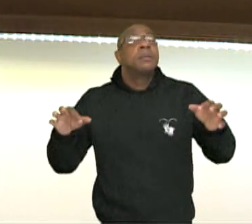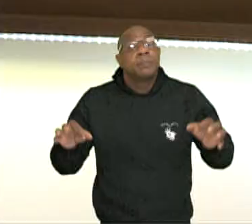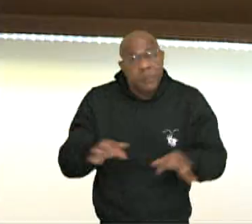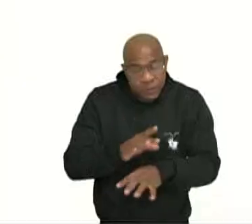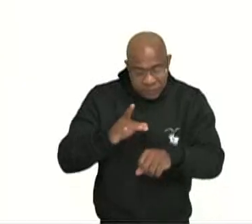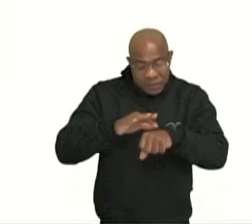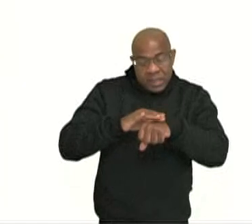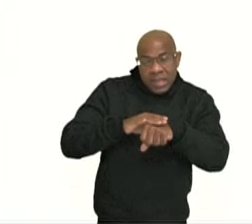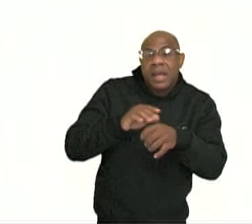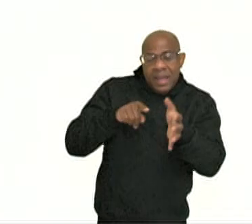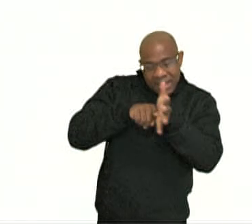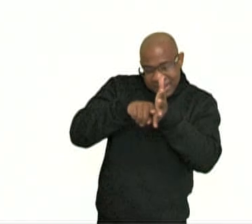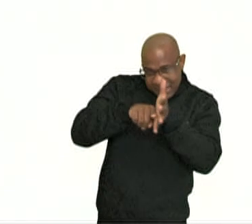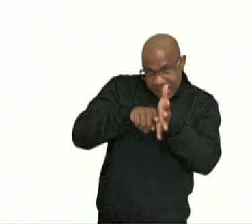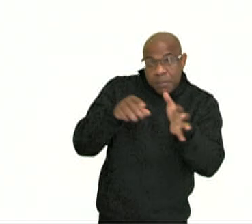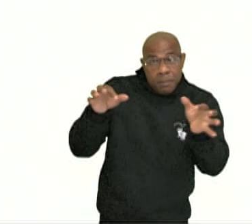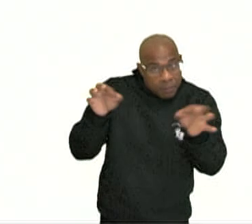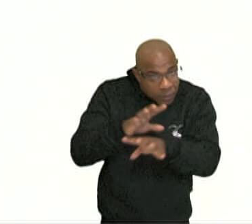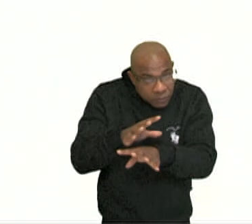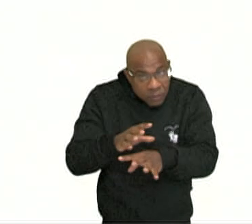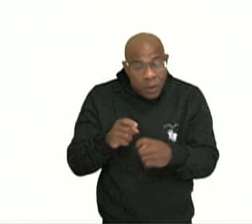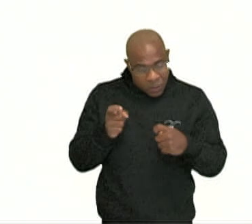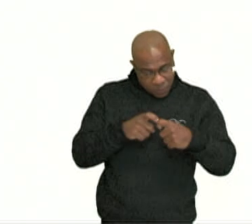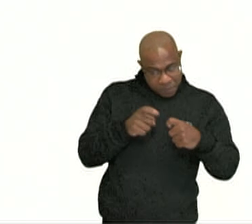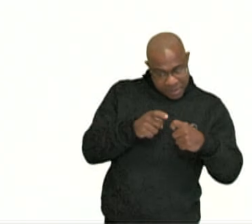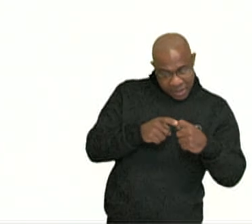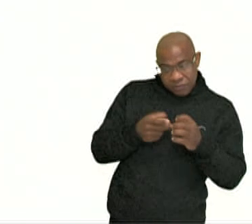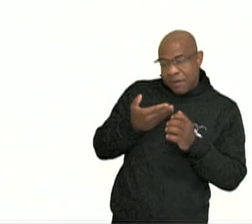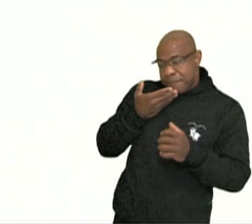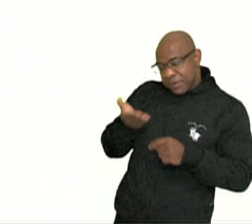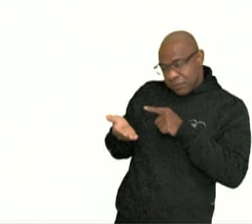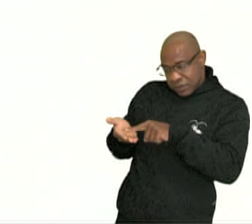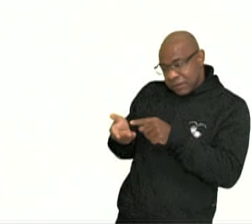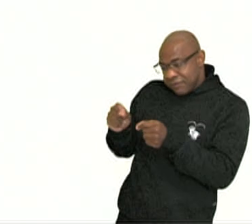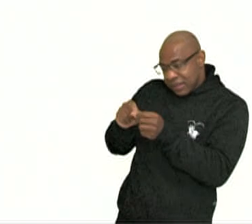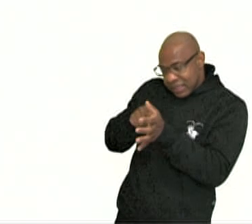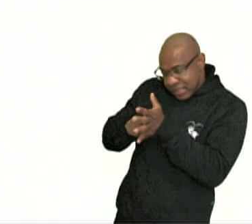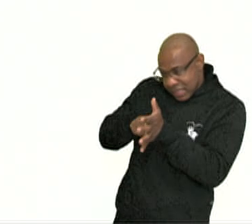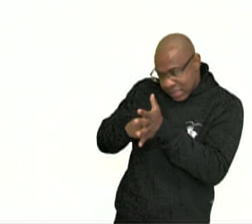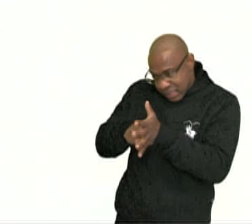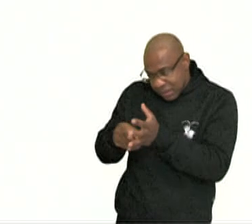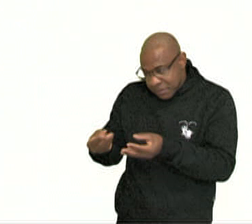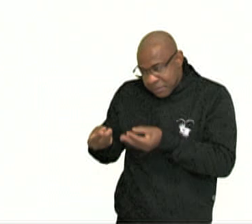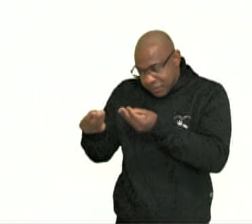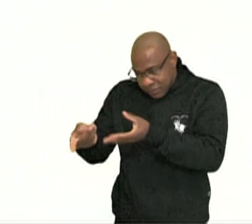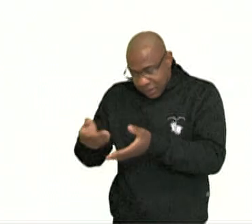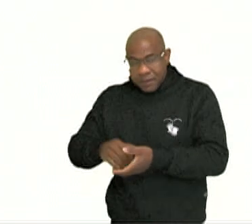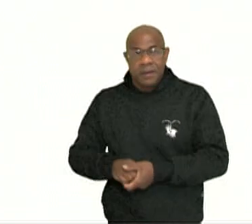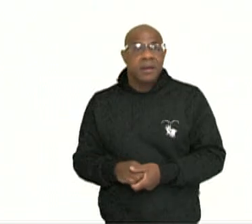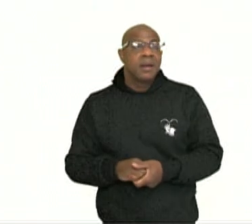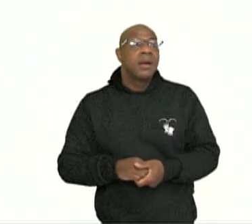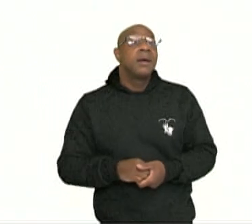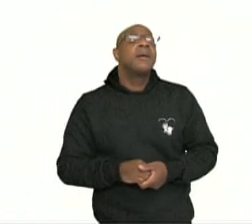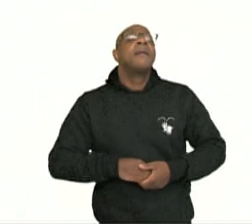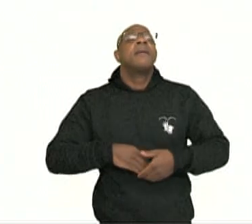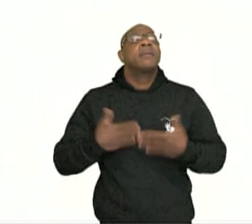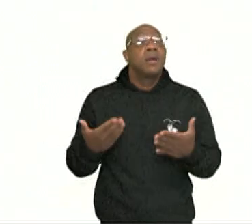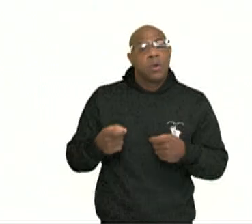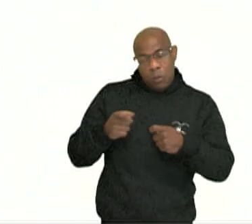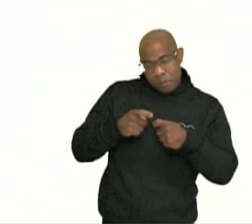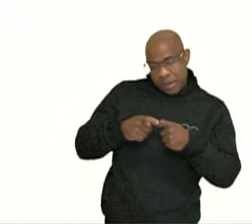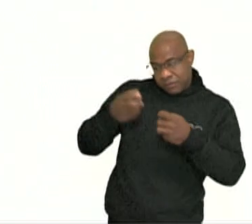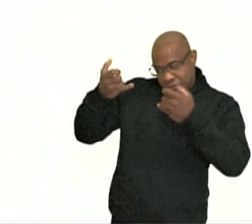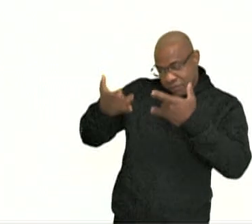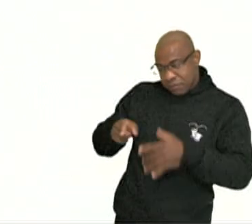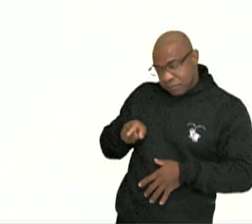exame, né, o médico vai pedir, você vai lá, a pessoa vai lá, vai se queixar e vai pedir o exame, o médico vai pedir